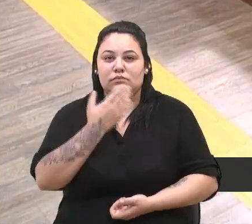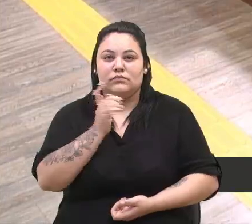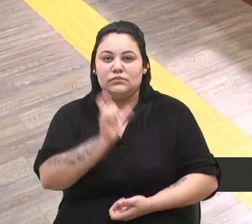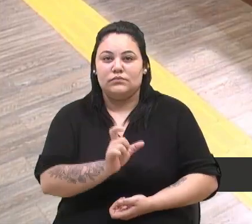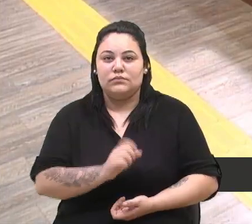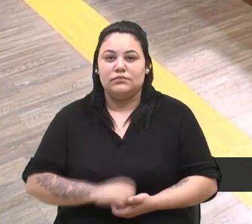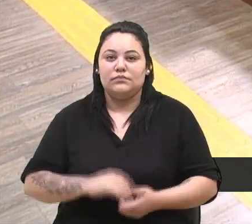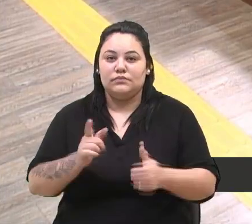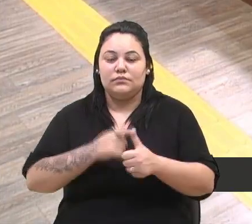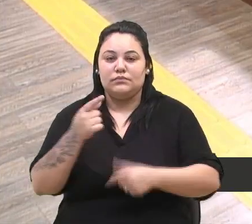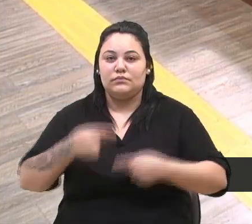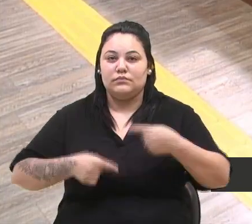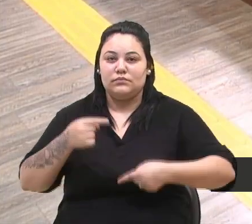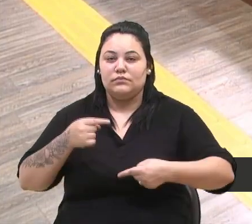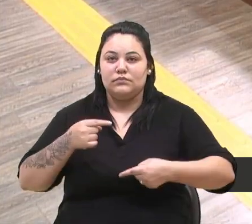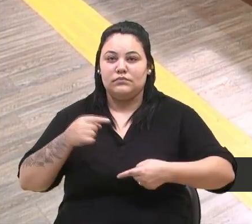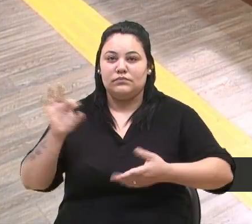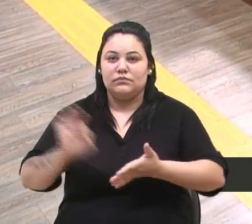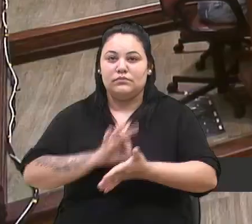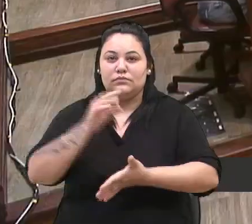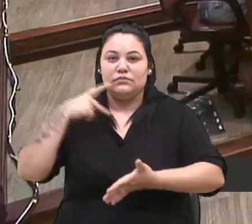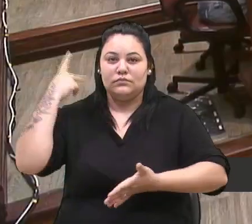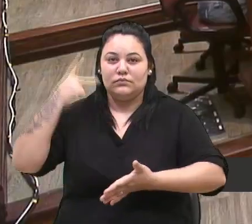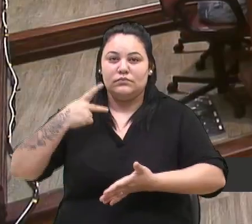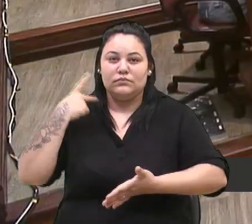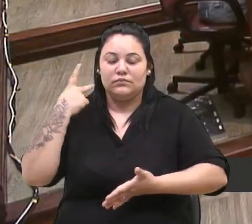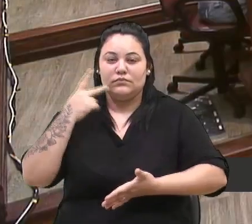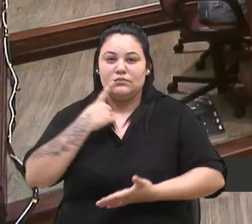Primeira vereadora inscrita, Rose Frigeri.